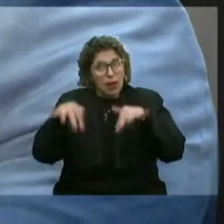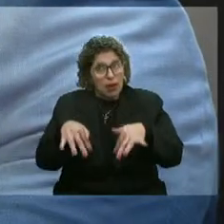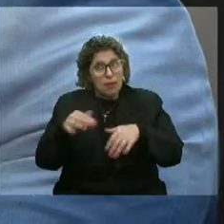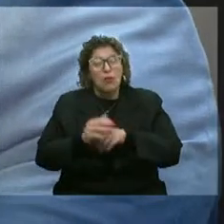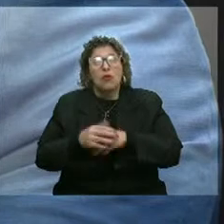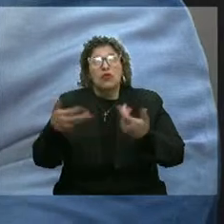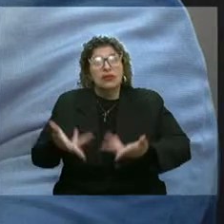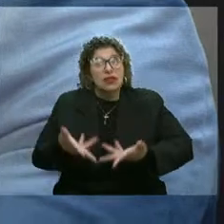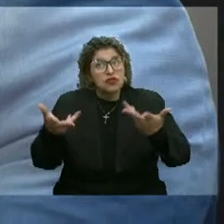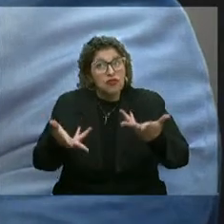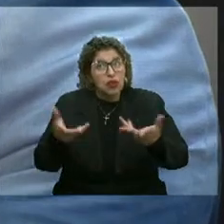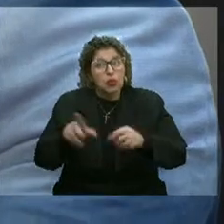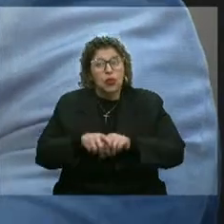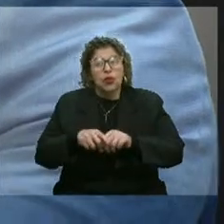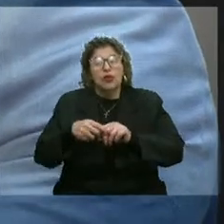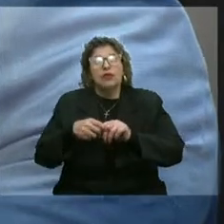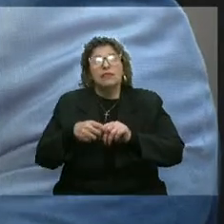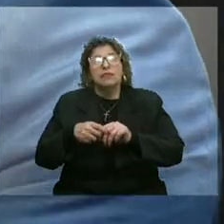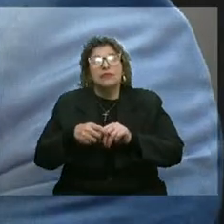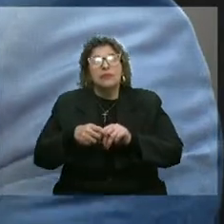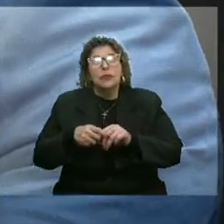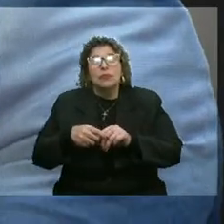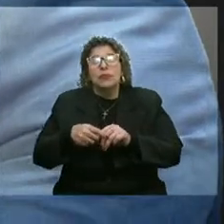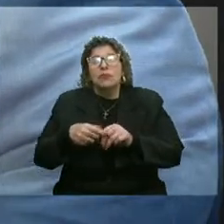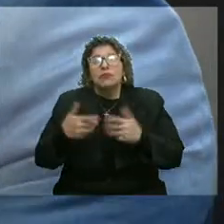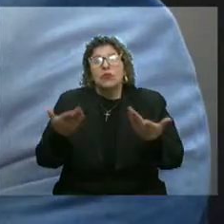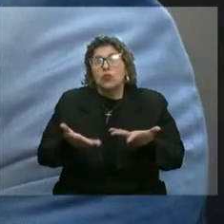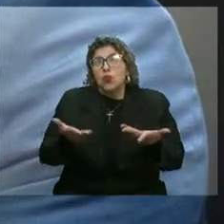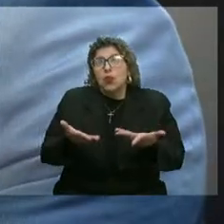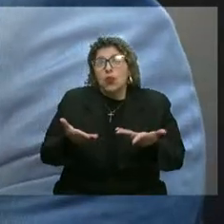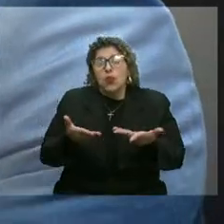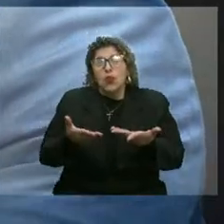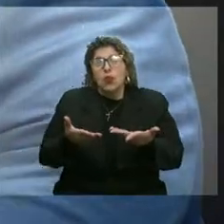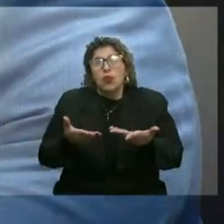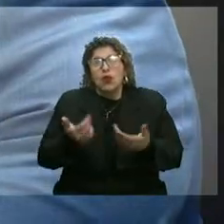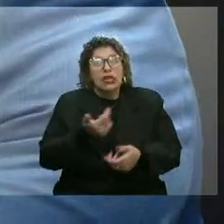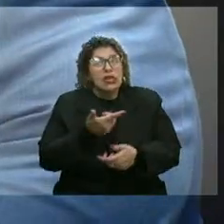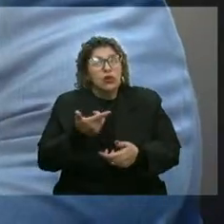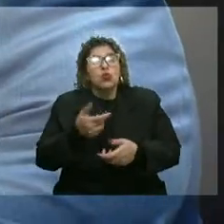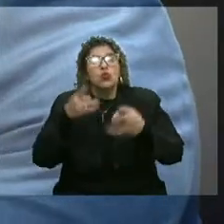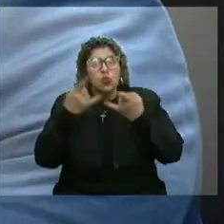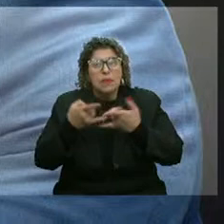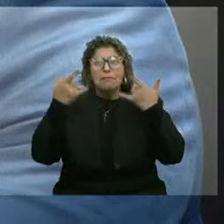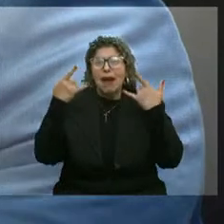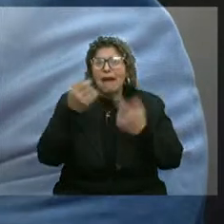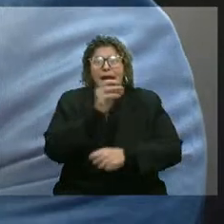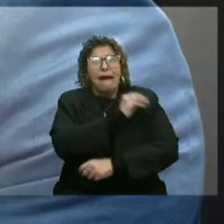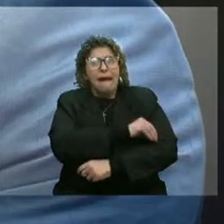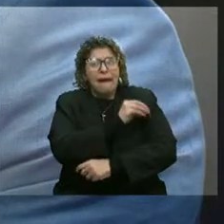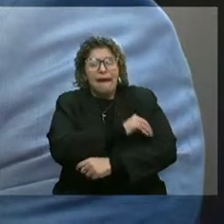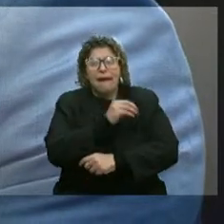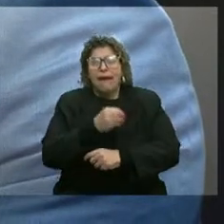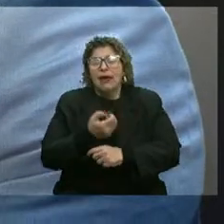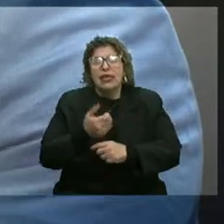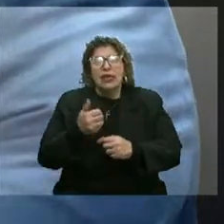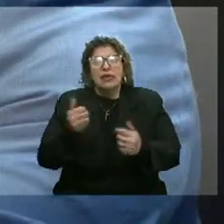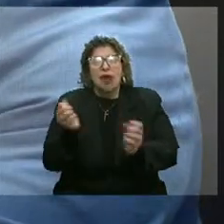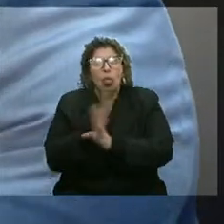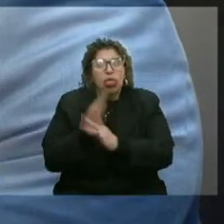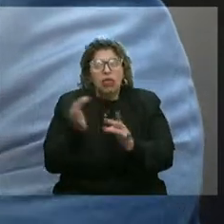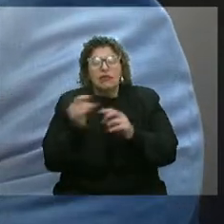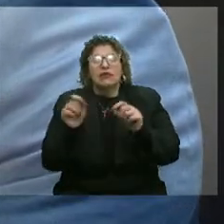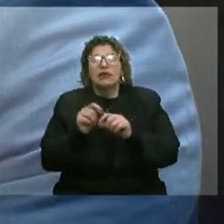somos incentivadores das medidas não farmacológicas pela população, uso de máscara, álcool em gel, não aglomeração, e